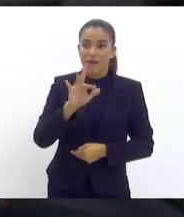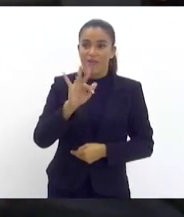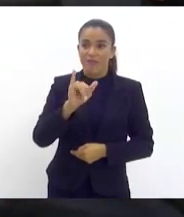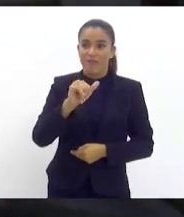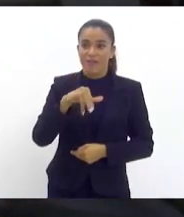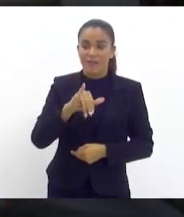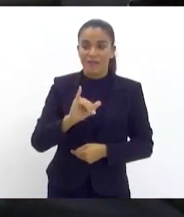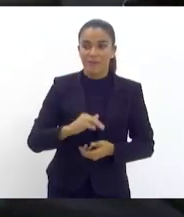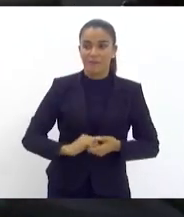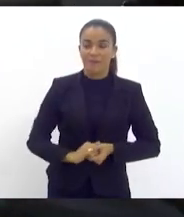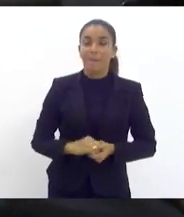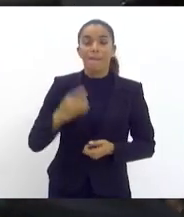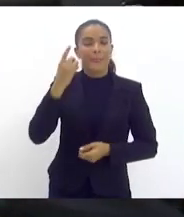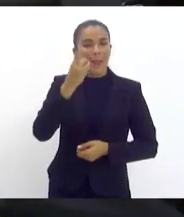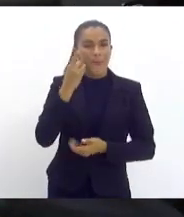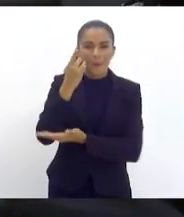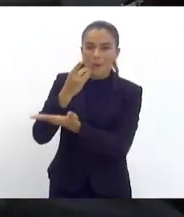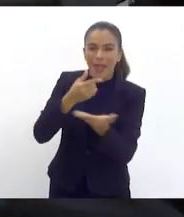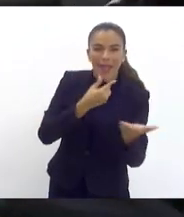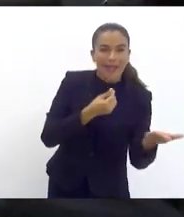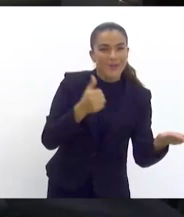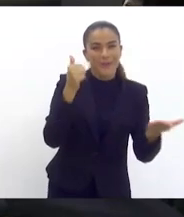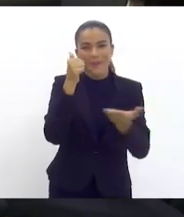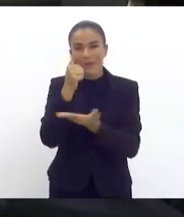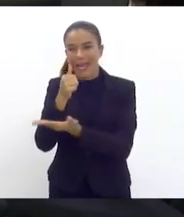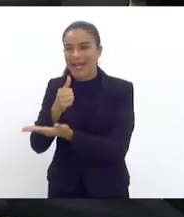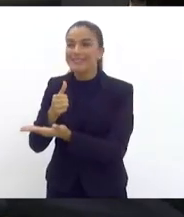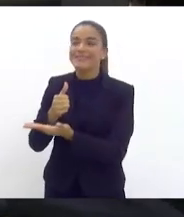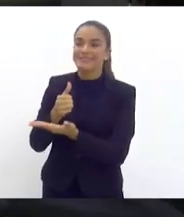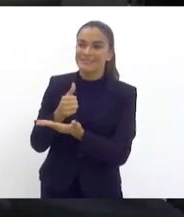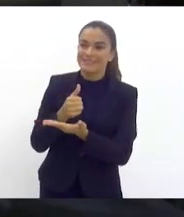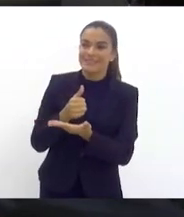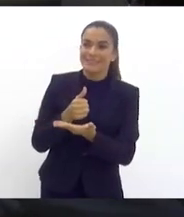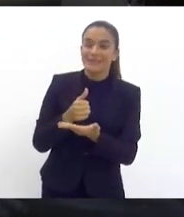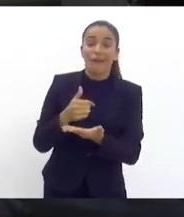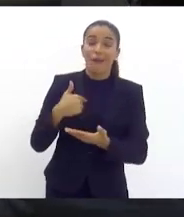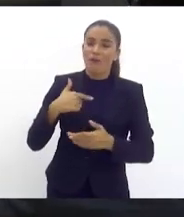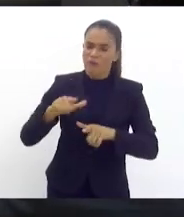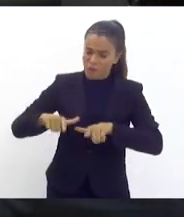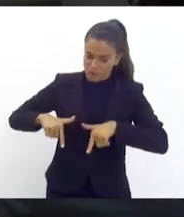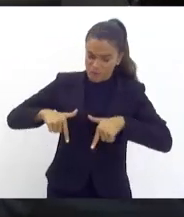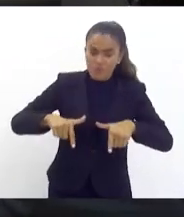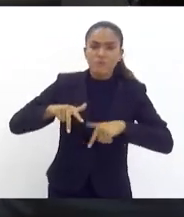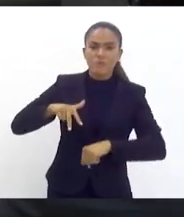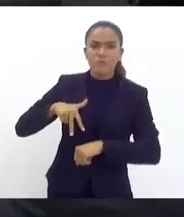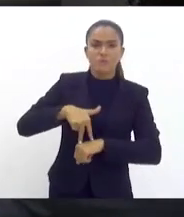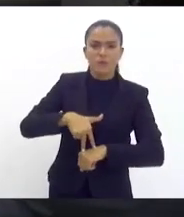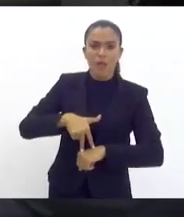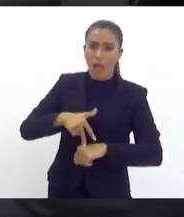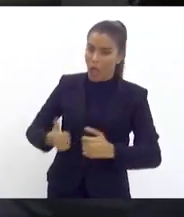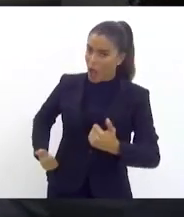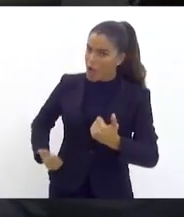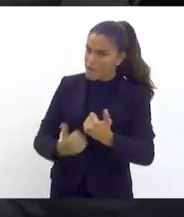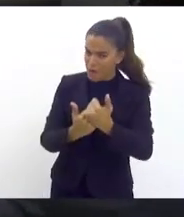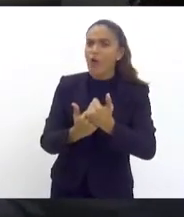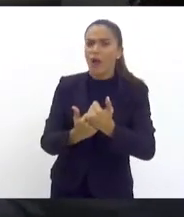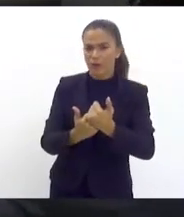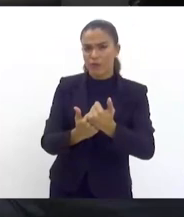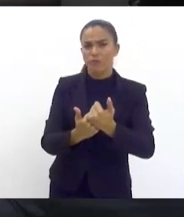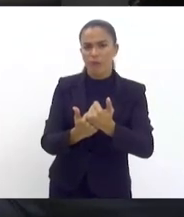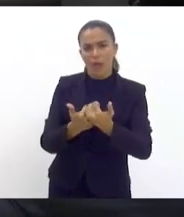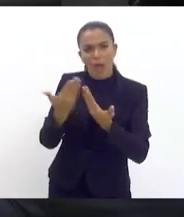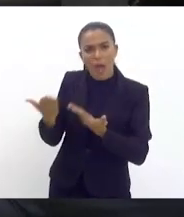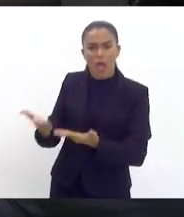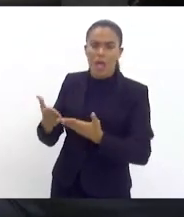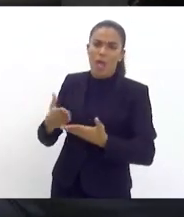Senhor presidente, deputados, deputadas, eu venho à tribuna para me manifestar favoravelmente a